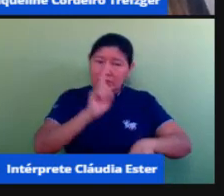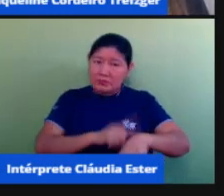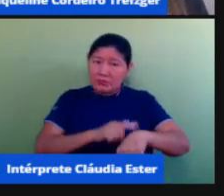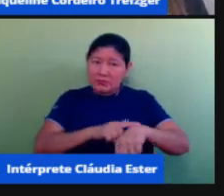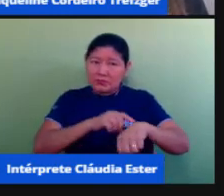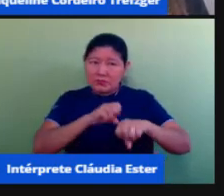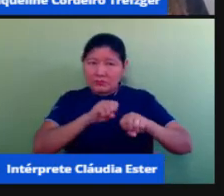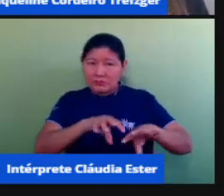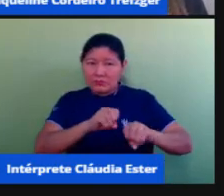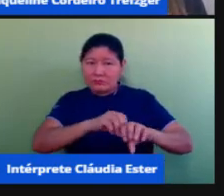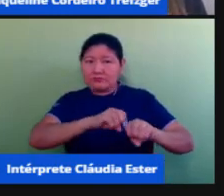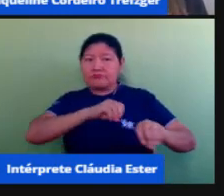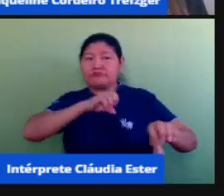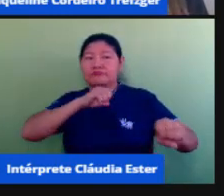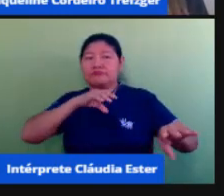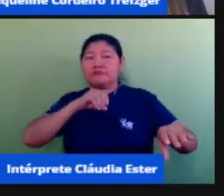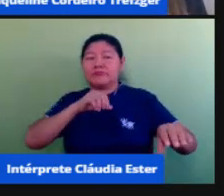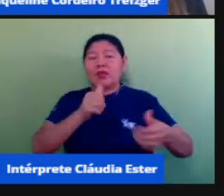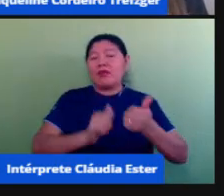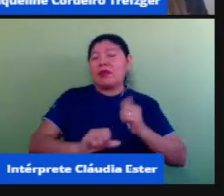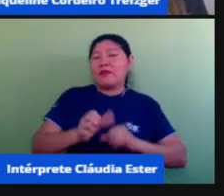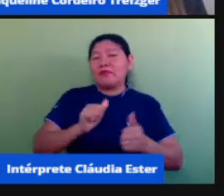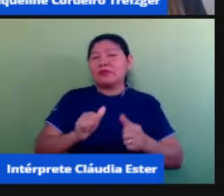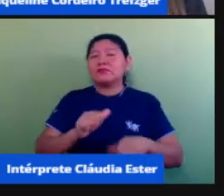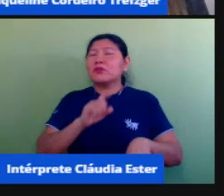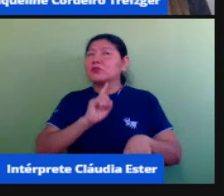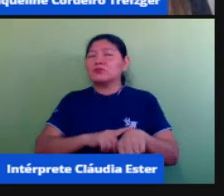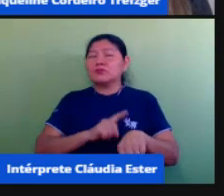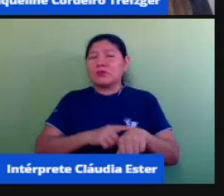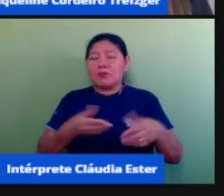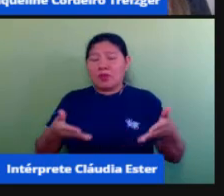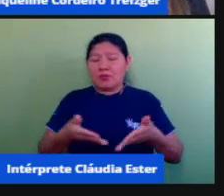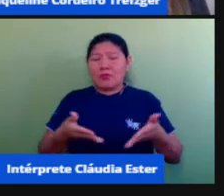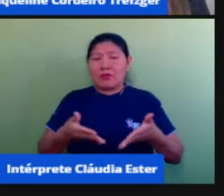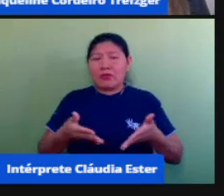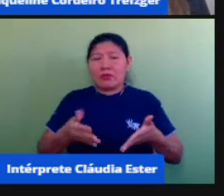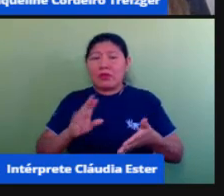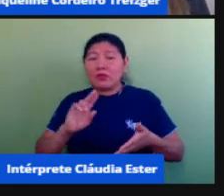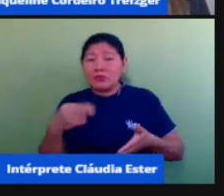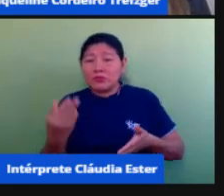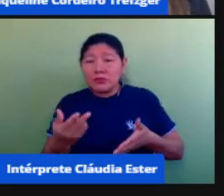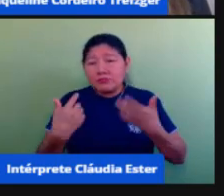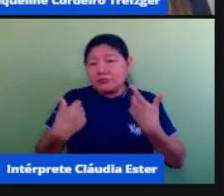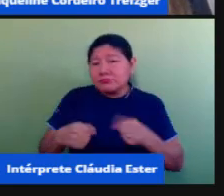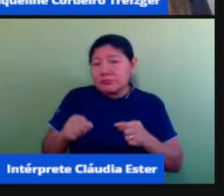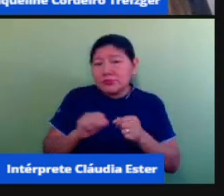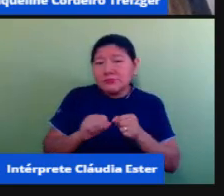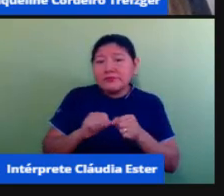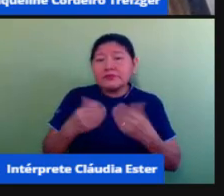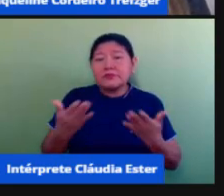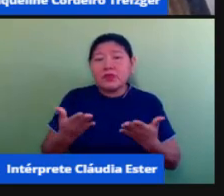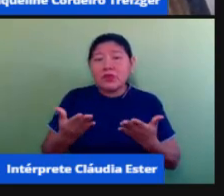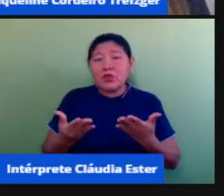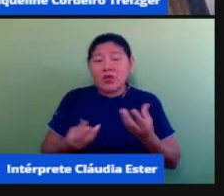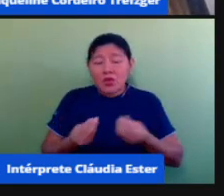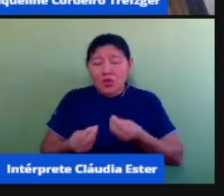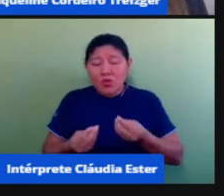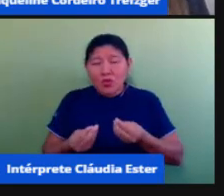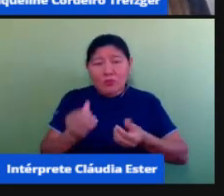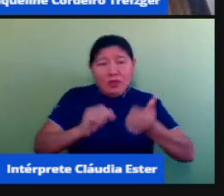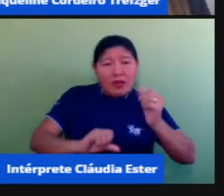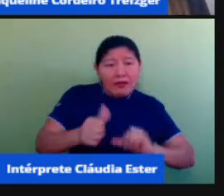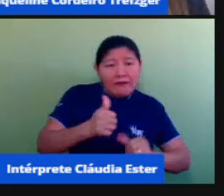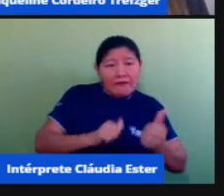e aprendizagem em tempos remotos. Né? O que nós podemos fazer? Né? como avaliar a aprendizagem